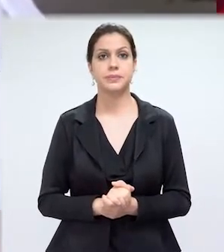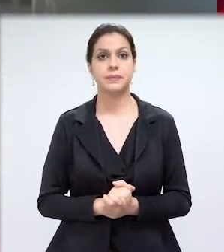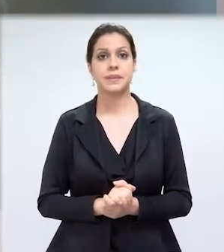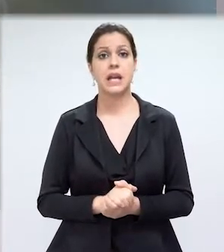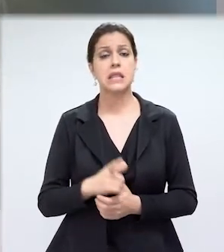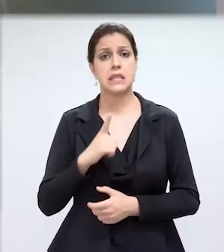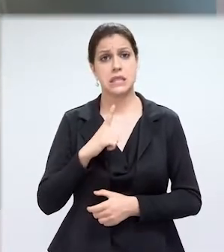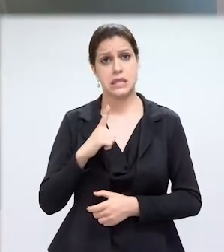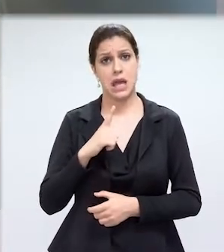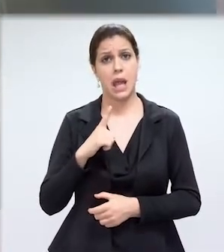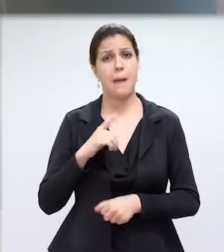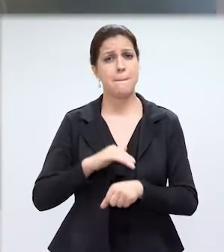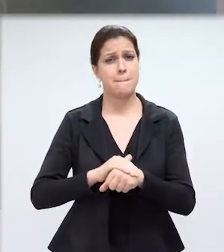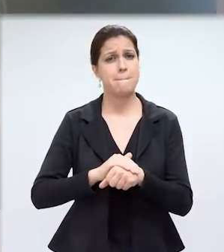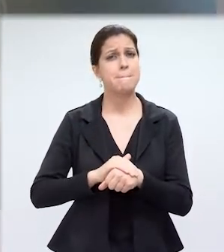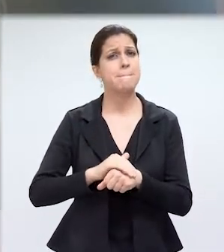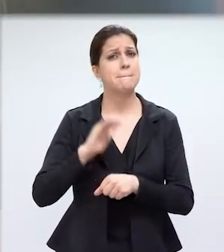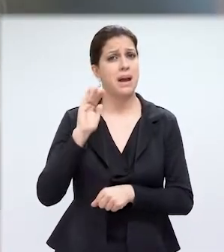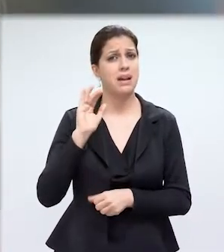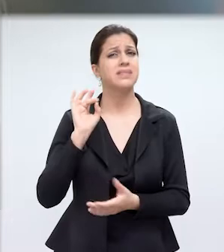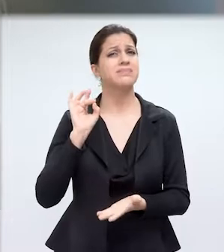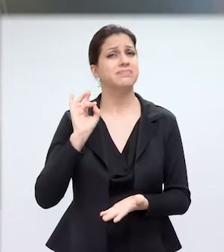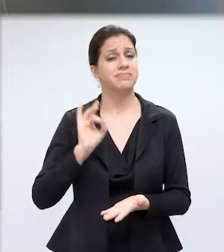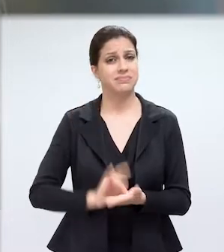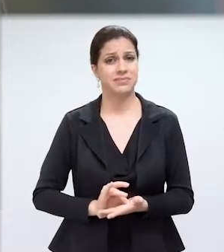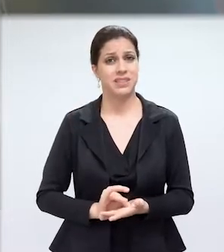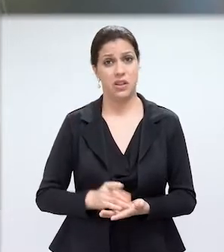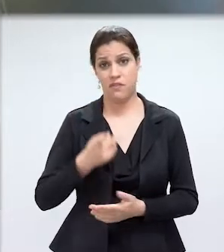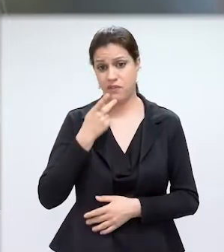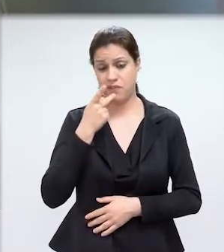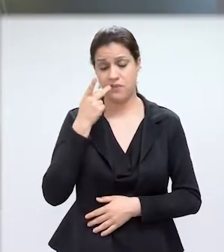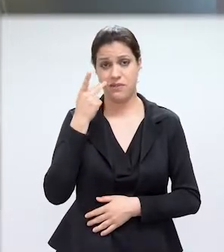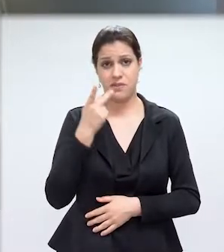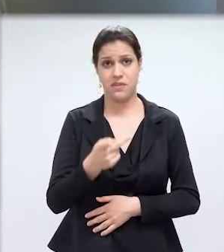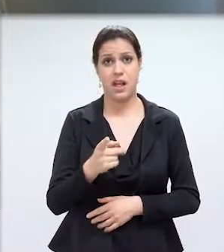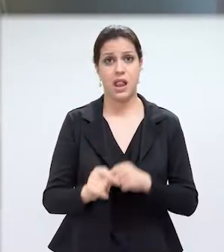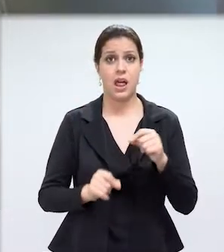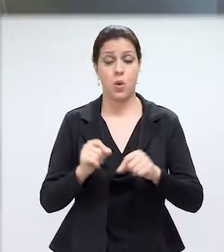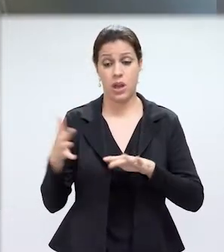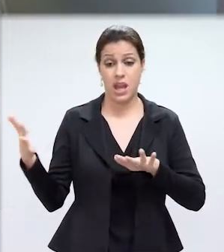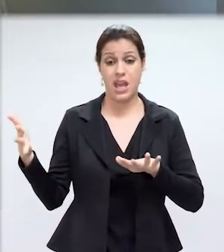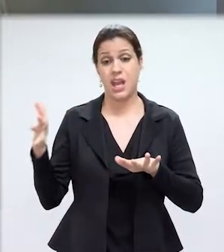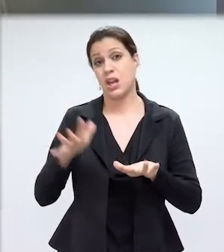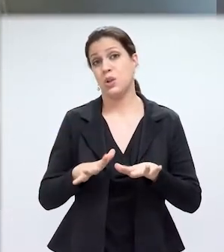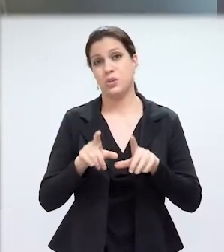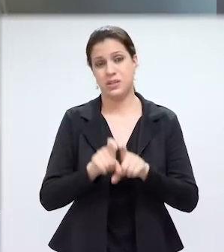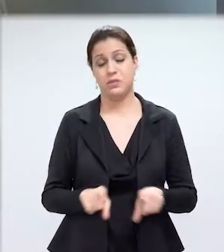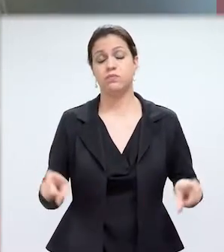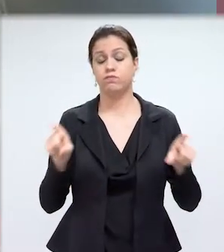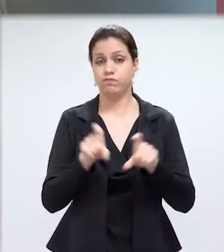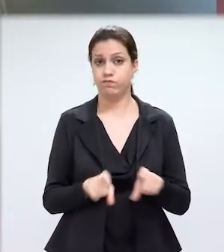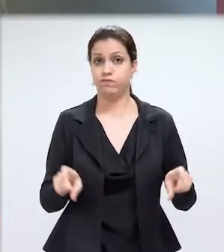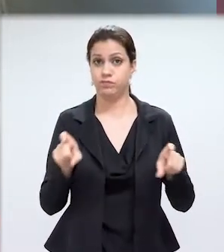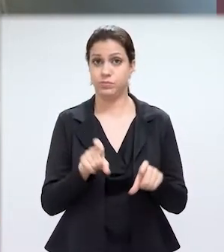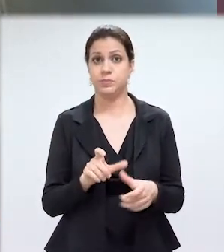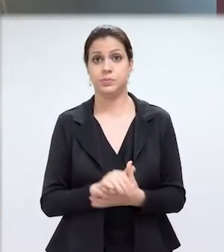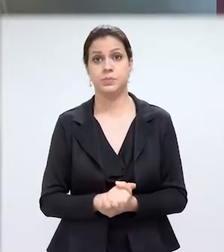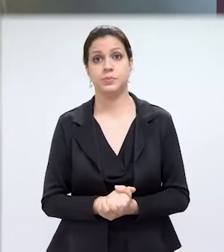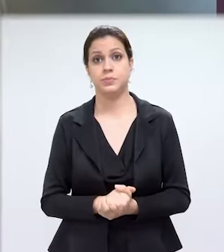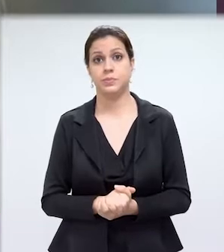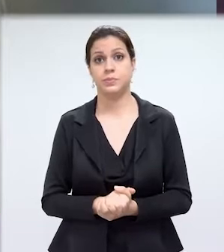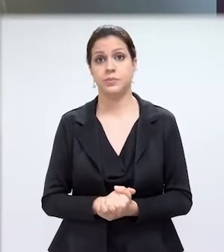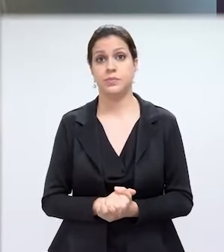fica muito mais real, né? Aí sim nós podemos falar em inclusão